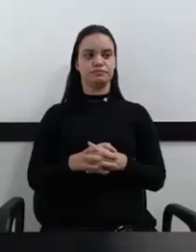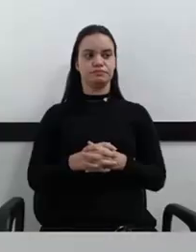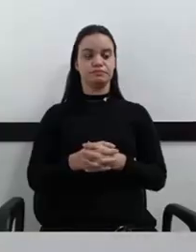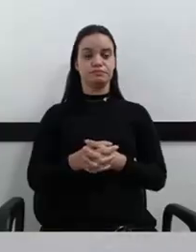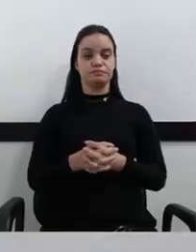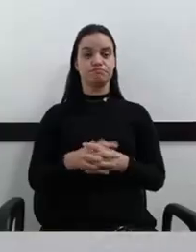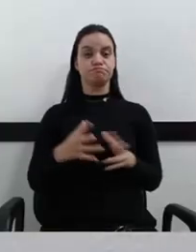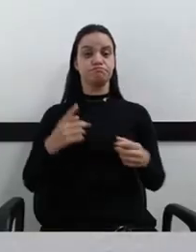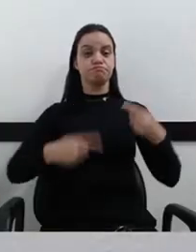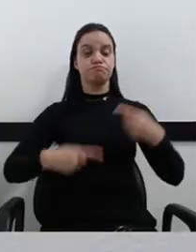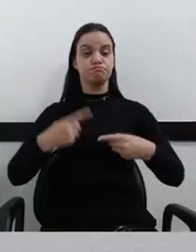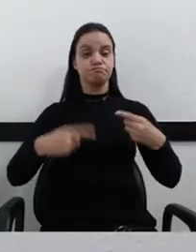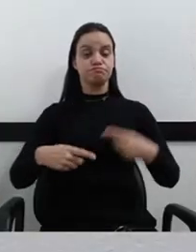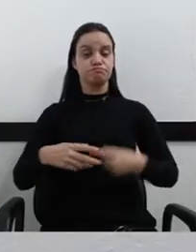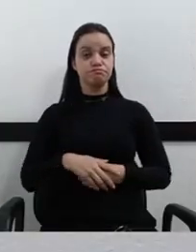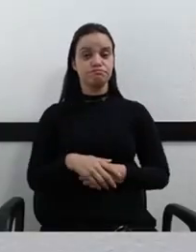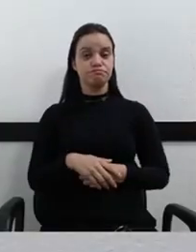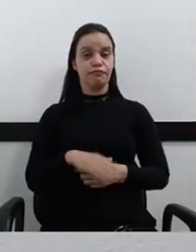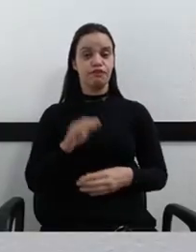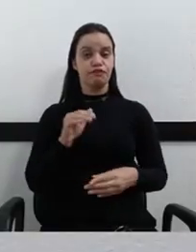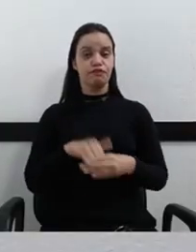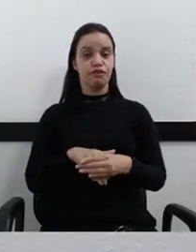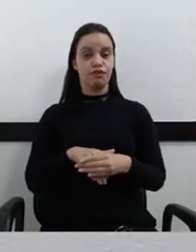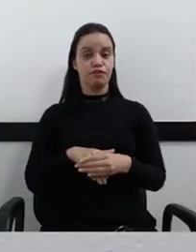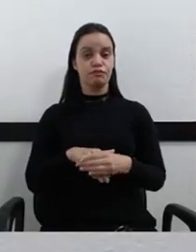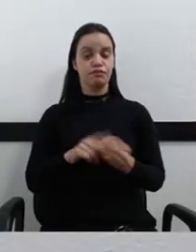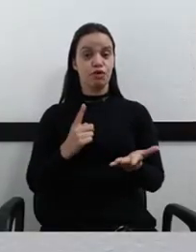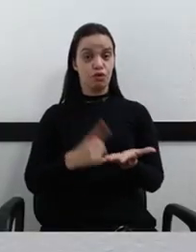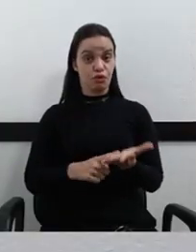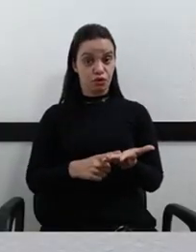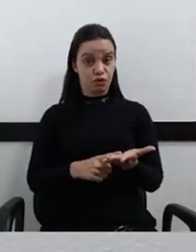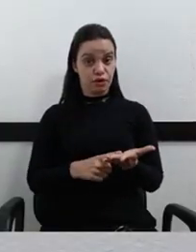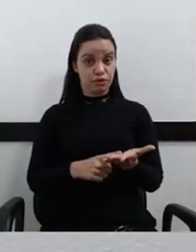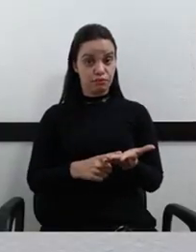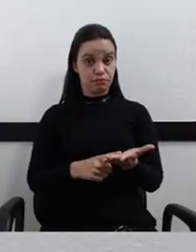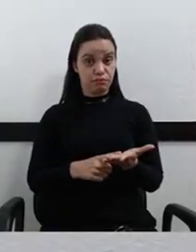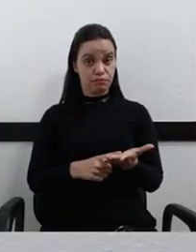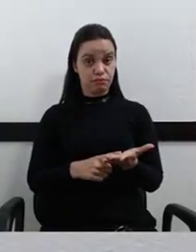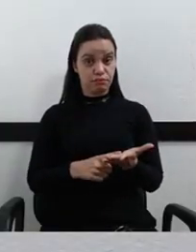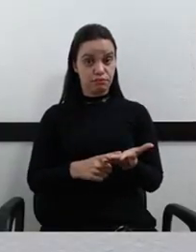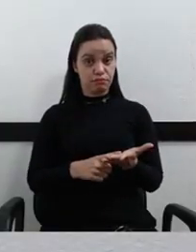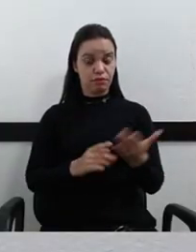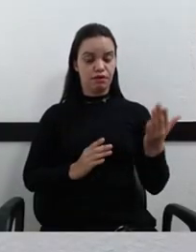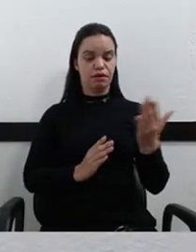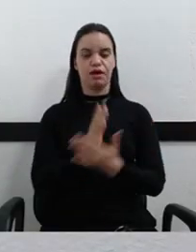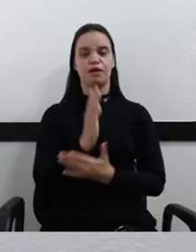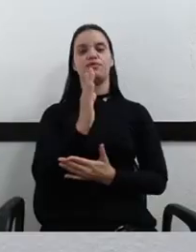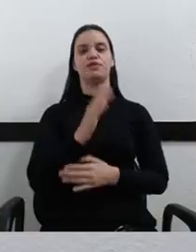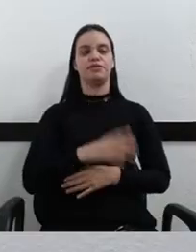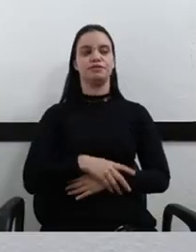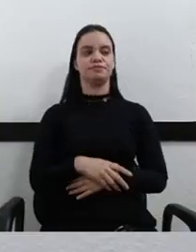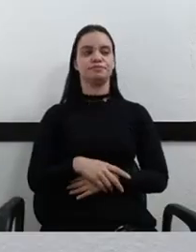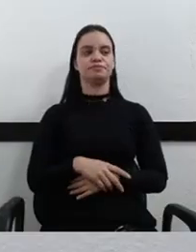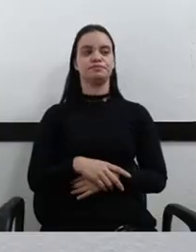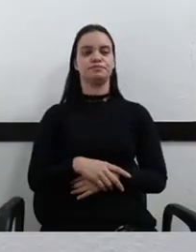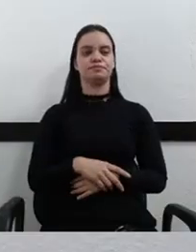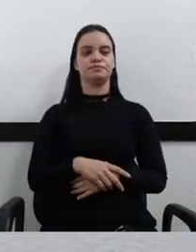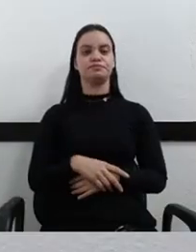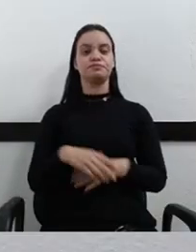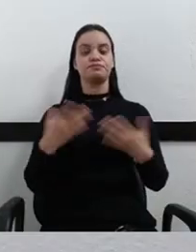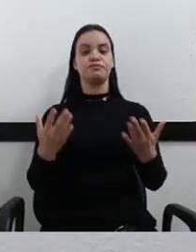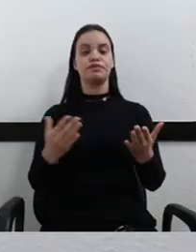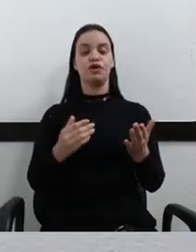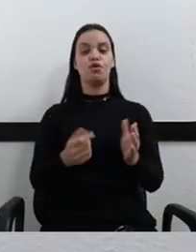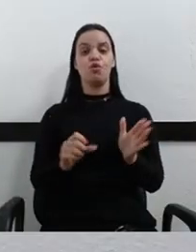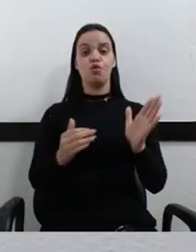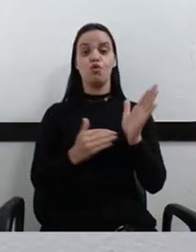Em discussão, em votação, os que concordam permaneçam como estão. Aprovado. O último